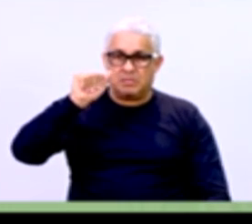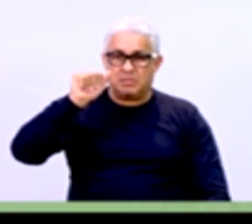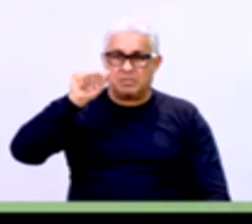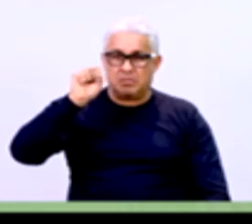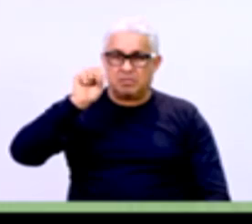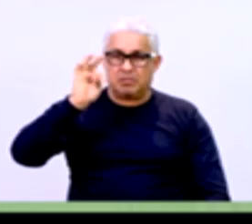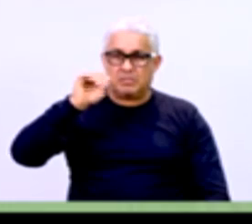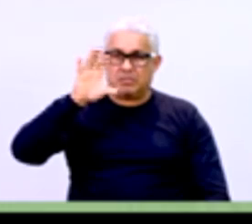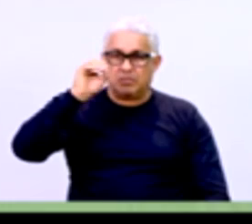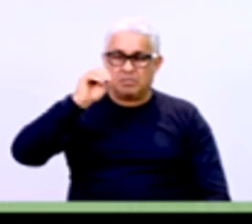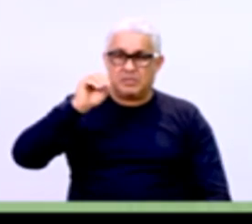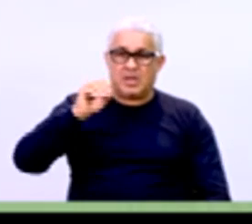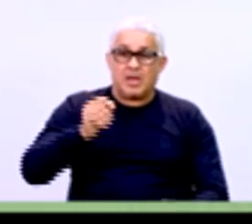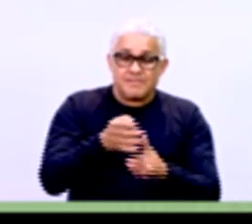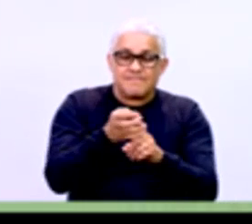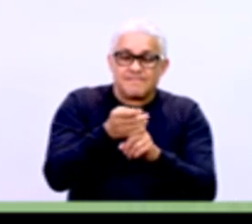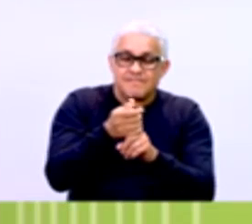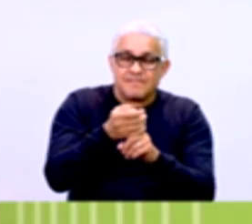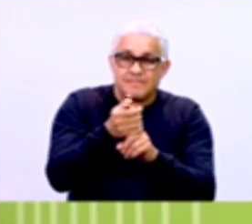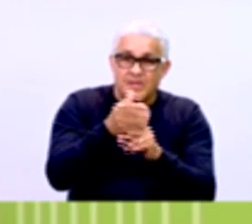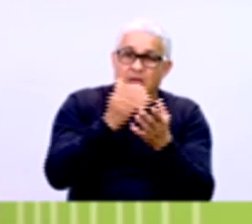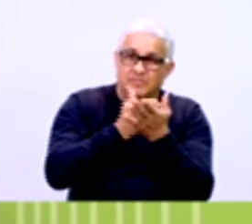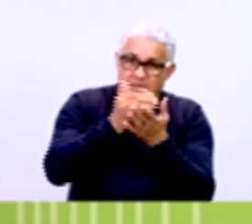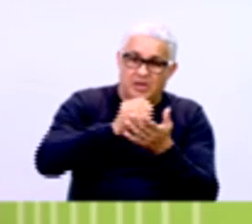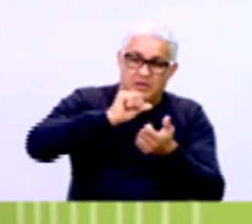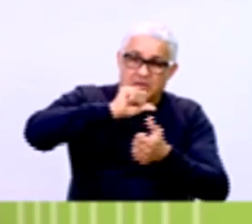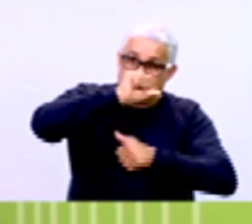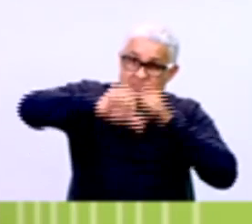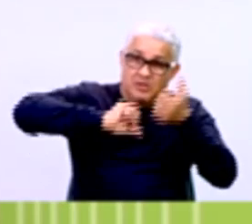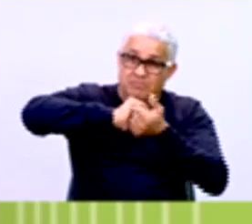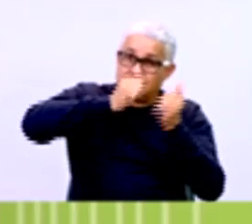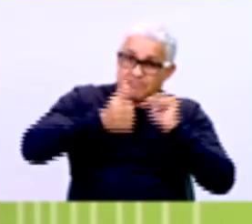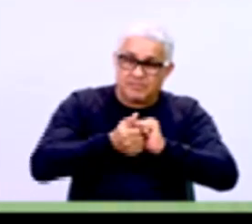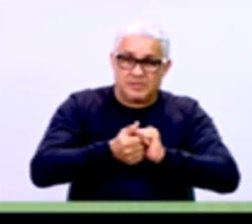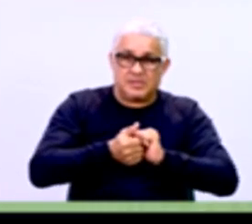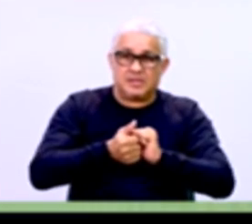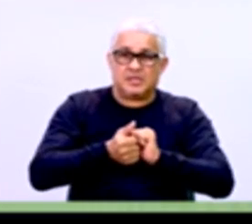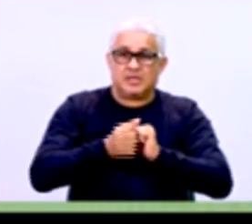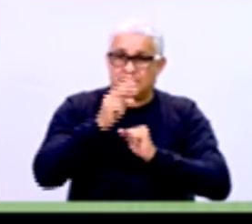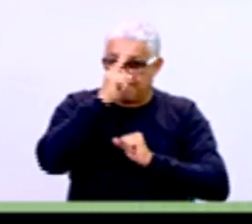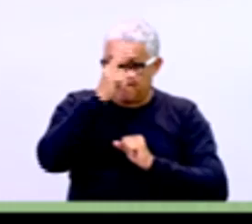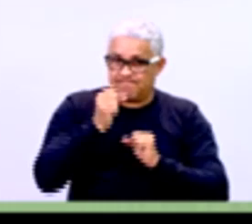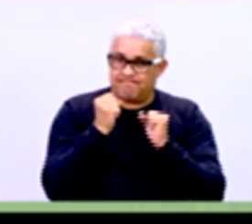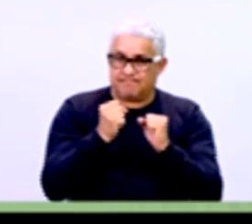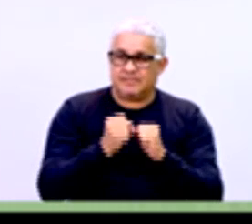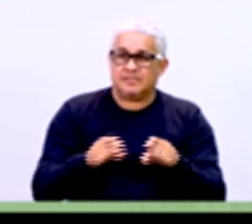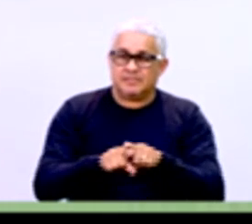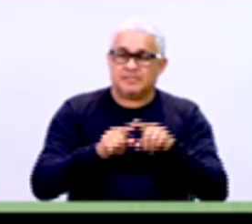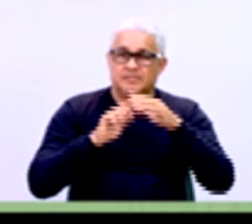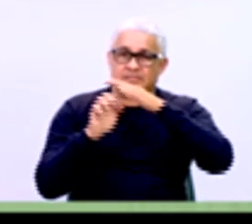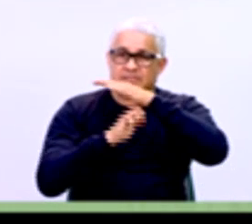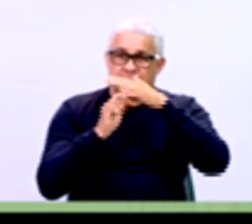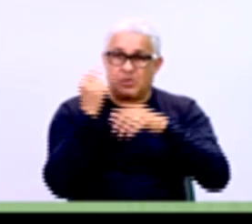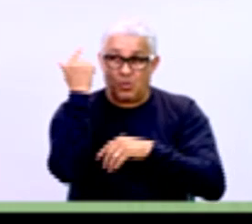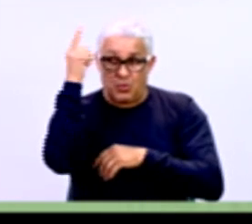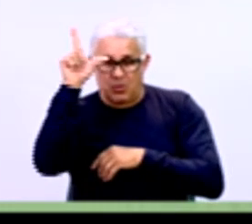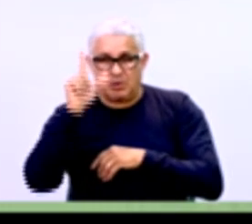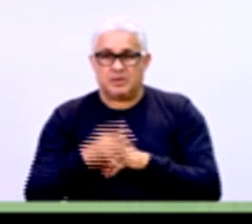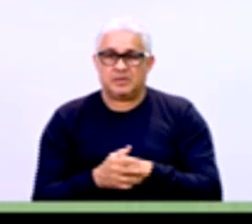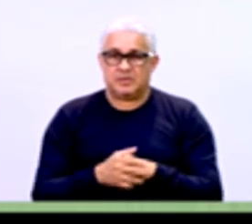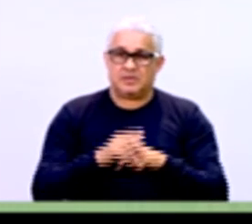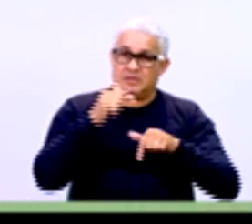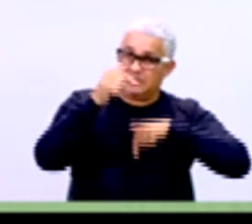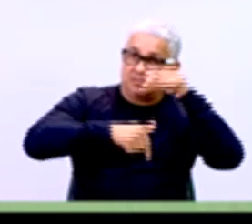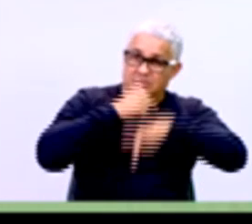é uma mudança, uma transformação muito grande, né? Outra empresa, outra indústria trabalha